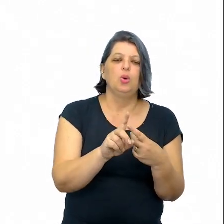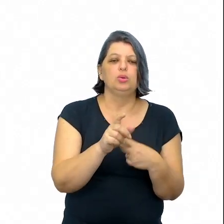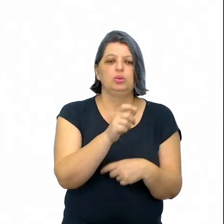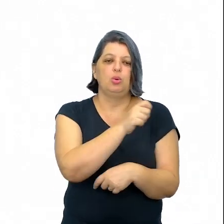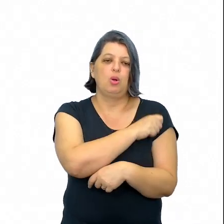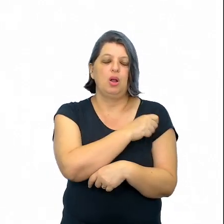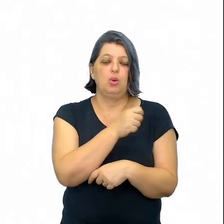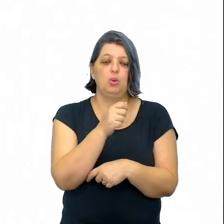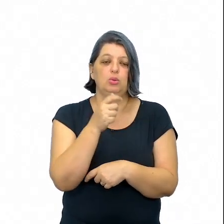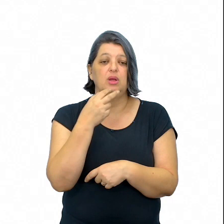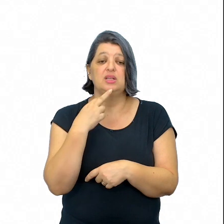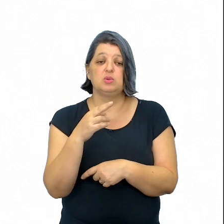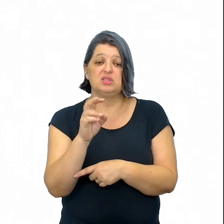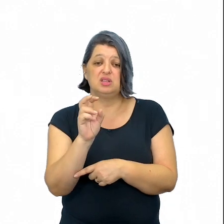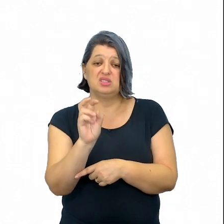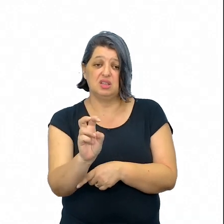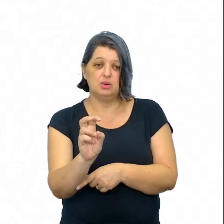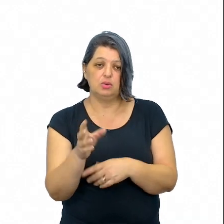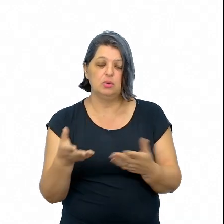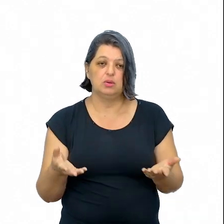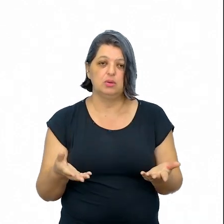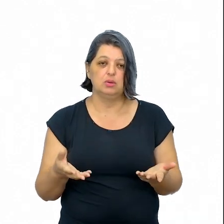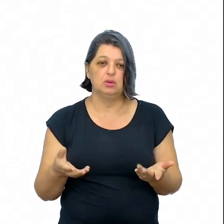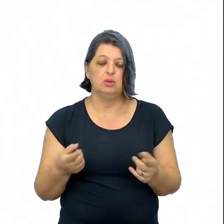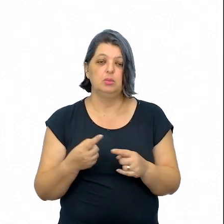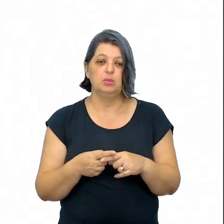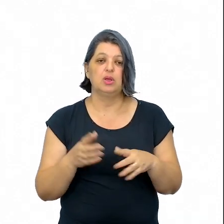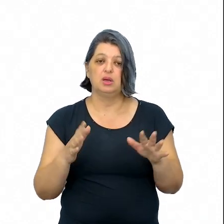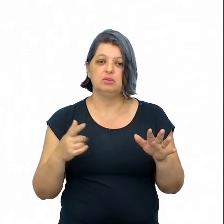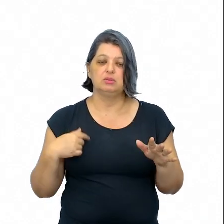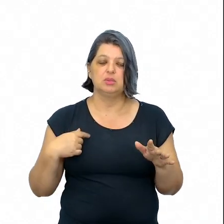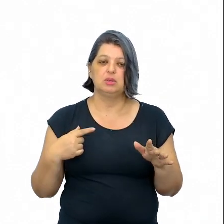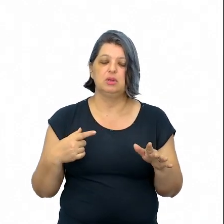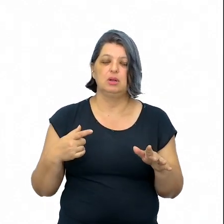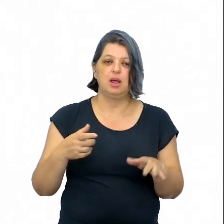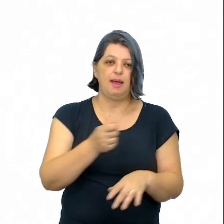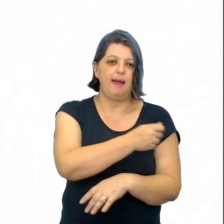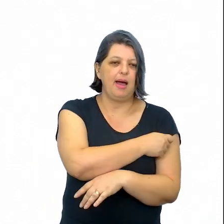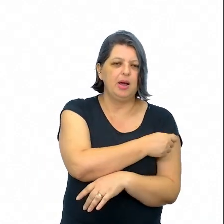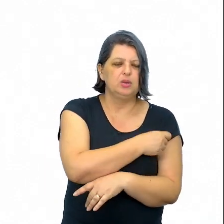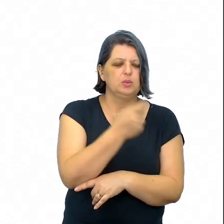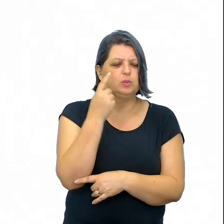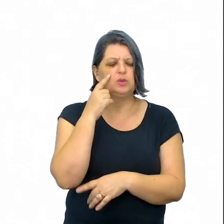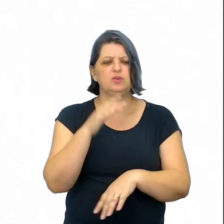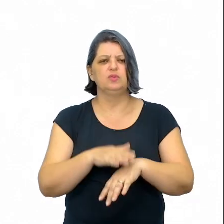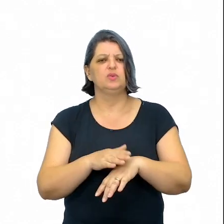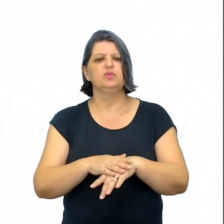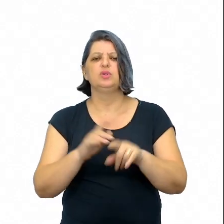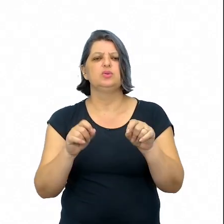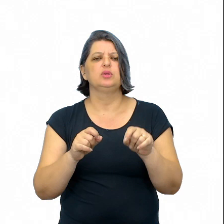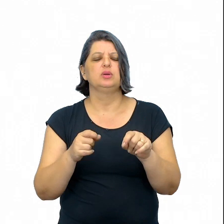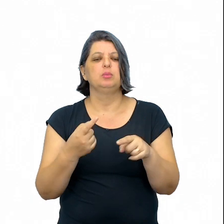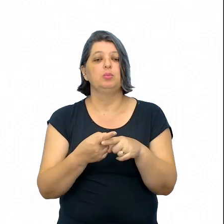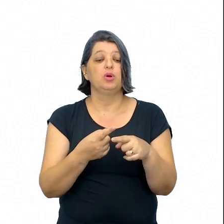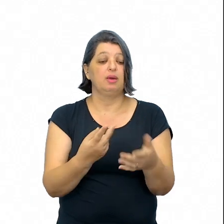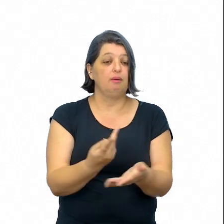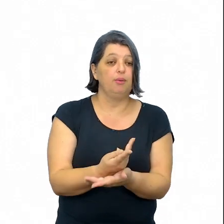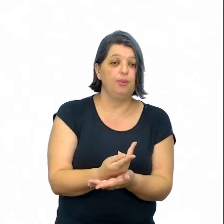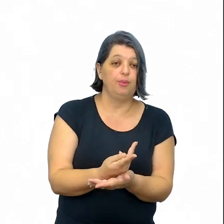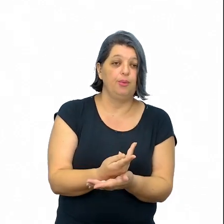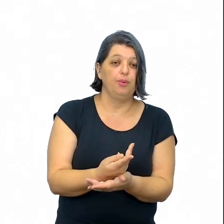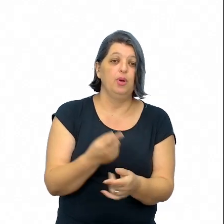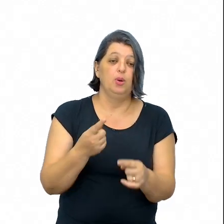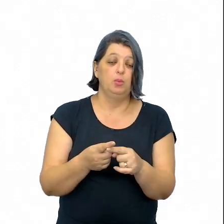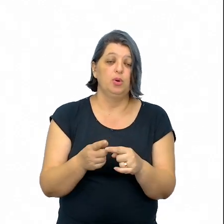colocou 5? Provavelmente, o aluno que colocou 15, o que ele fez? Por que ele errou? Porque ao invés